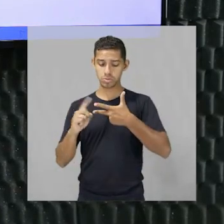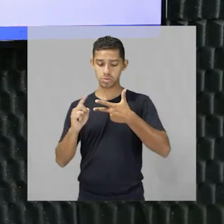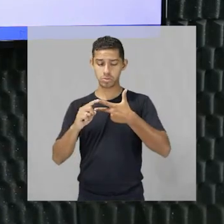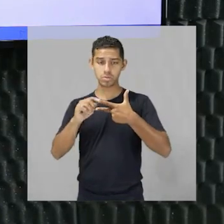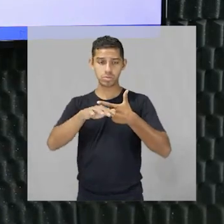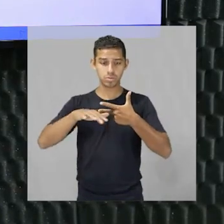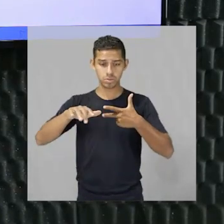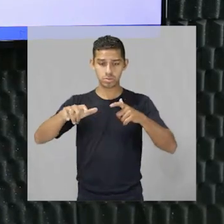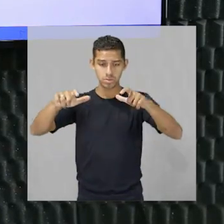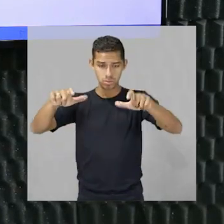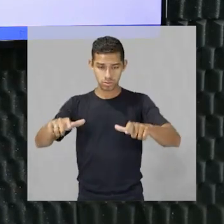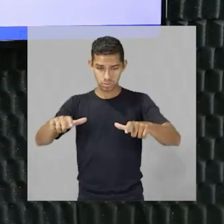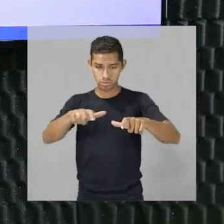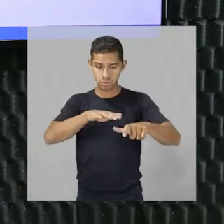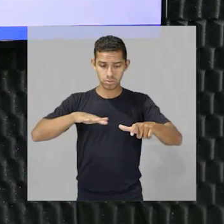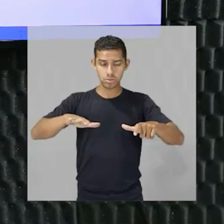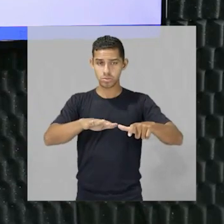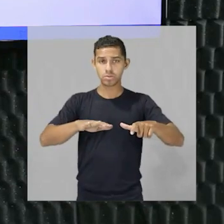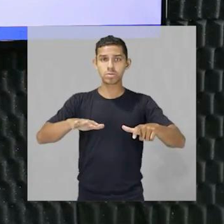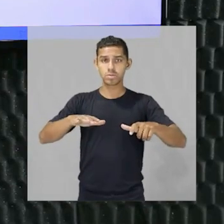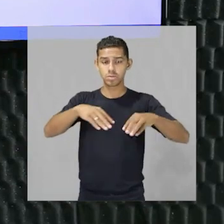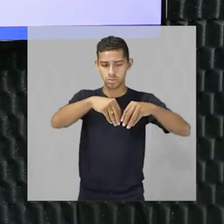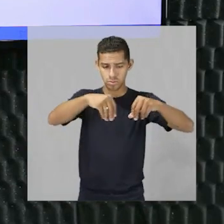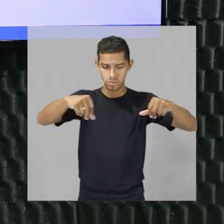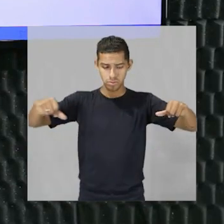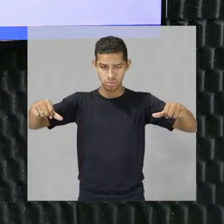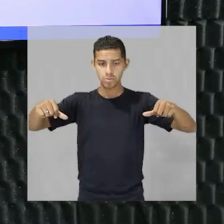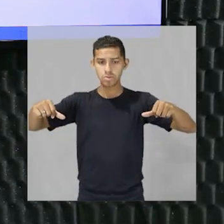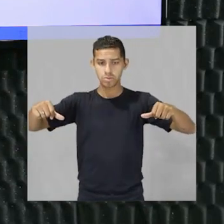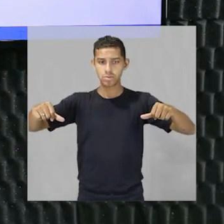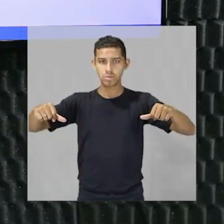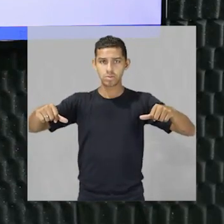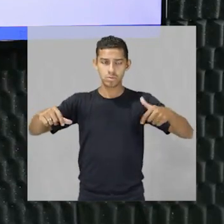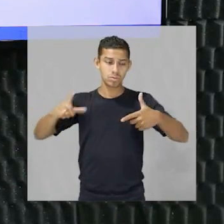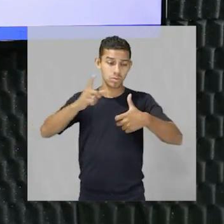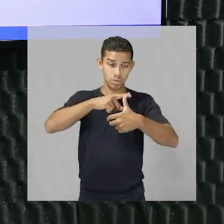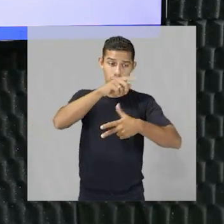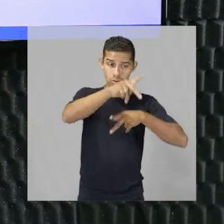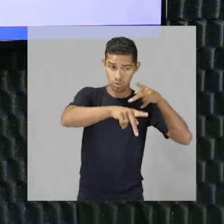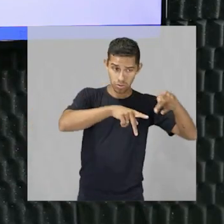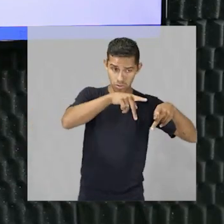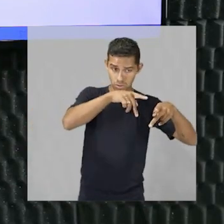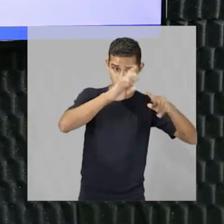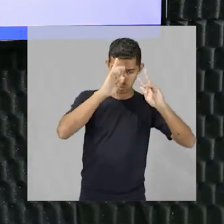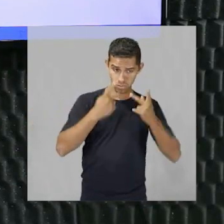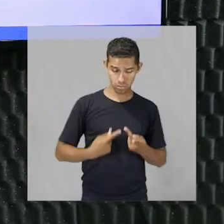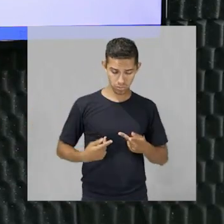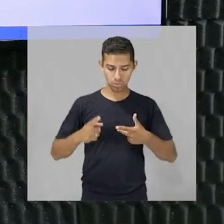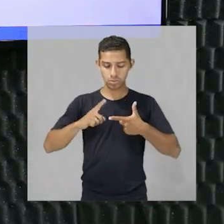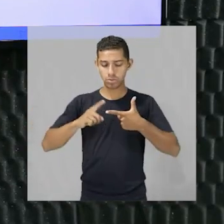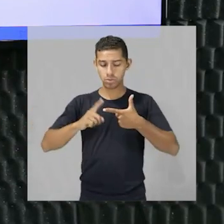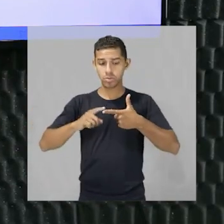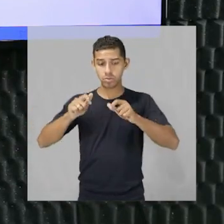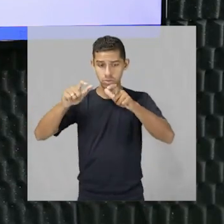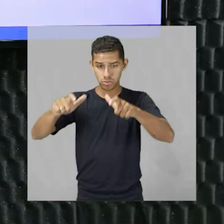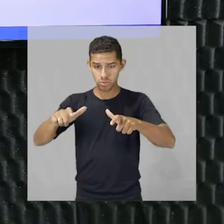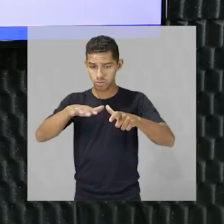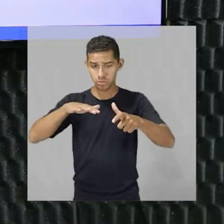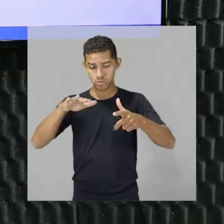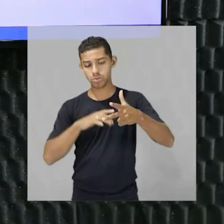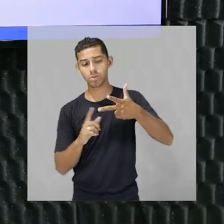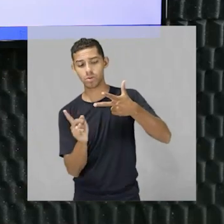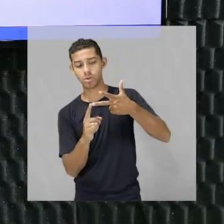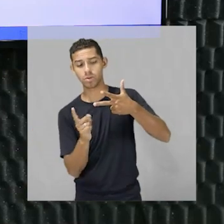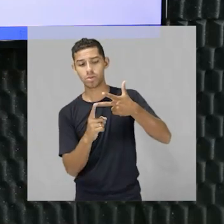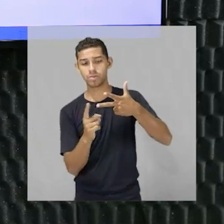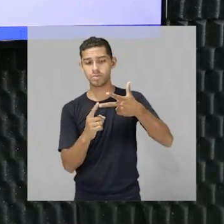território, a base física onde esse povo estará assentado. E o terceiro, nós temos ali a soberania, né,